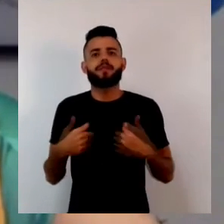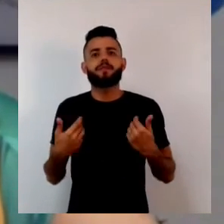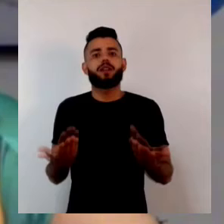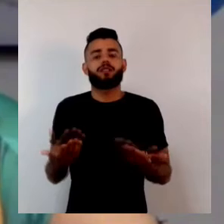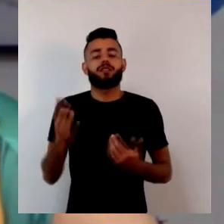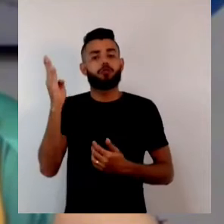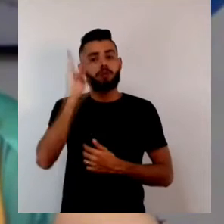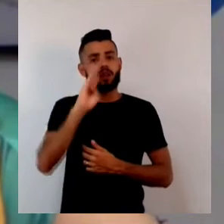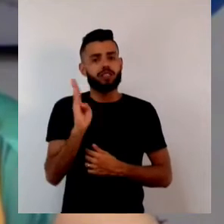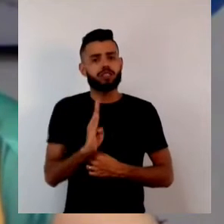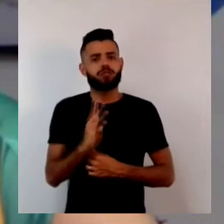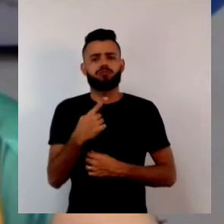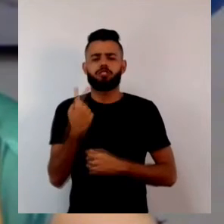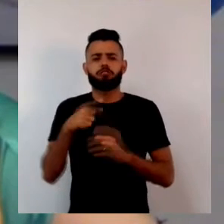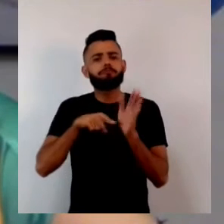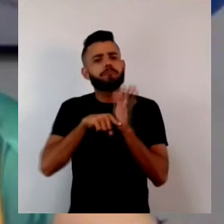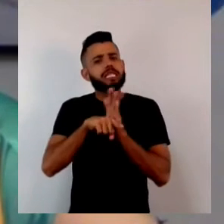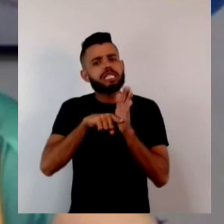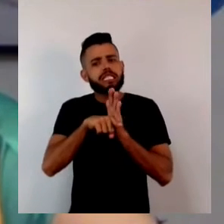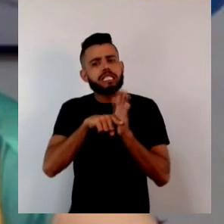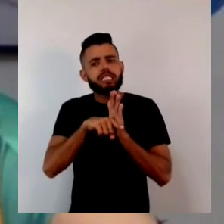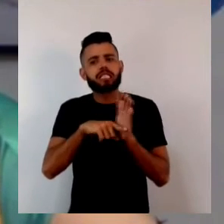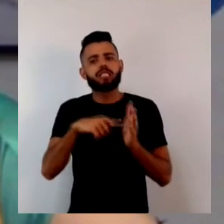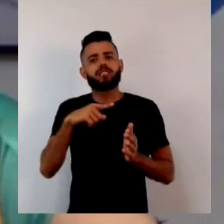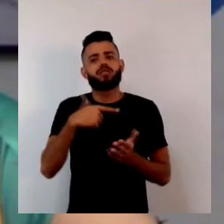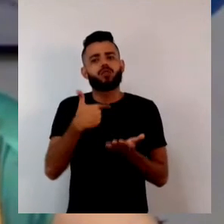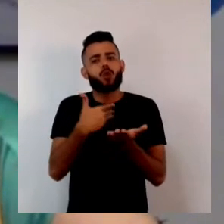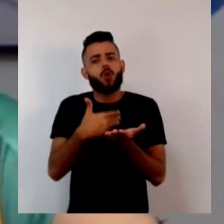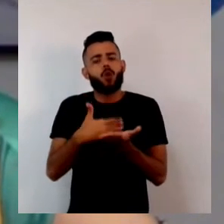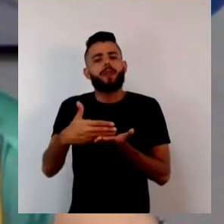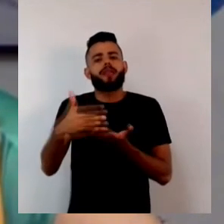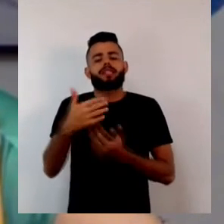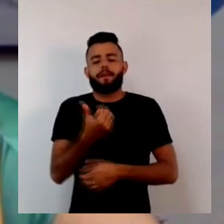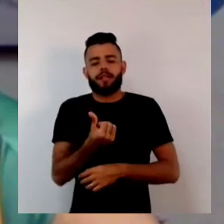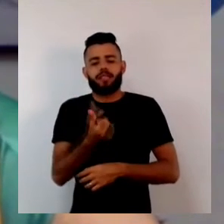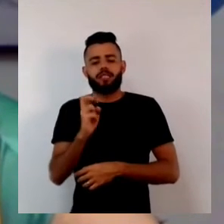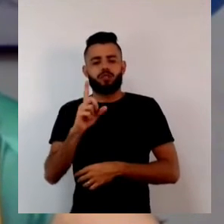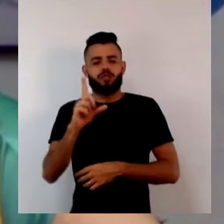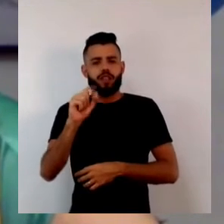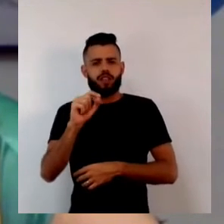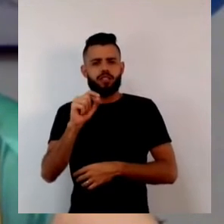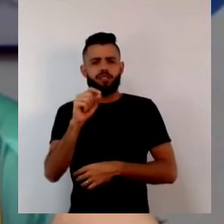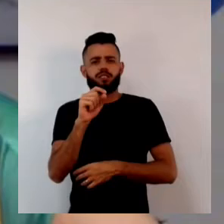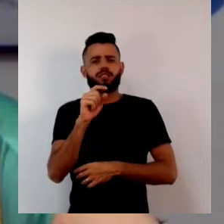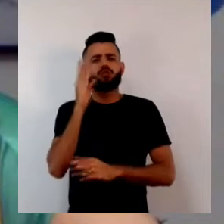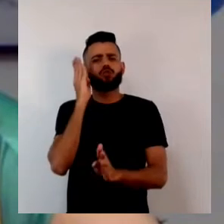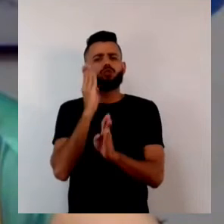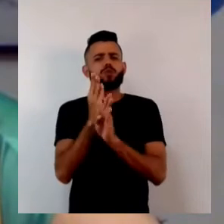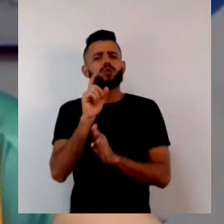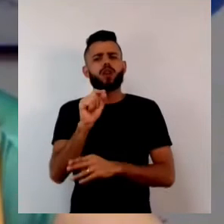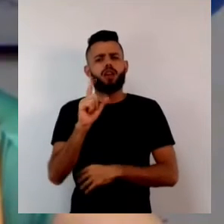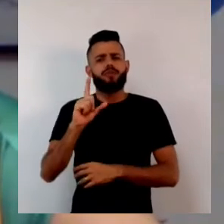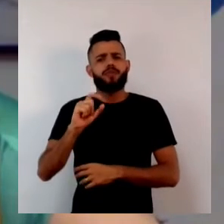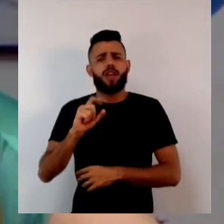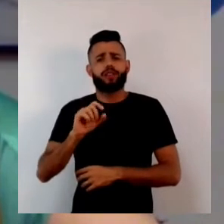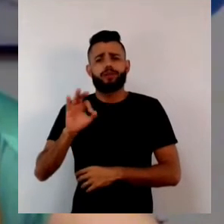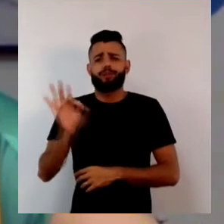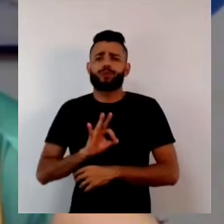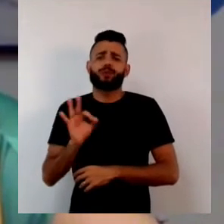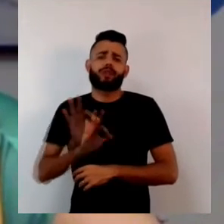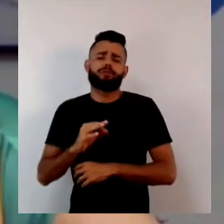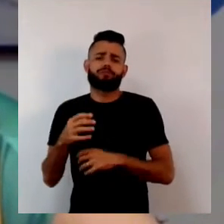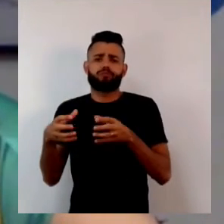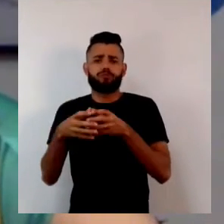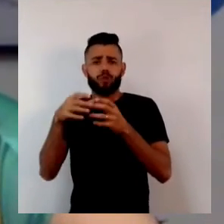pesquisa, era o início da 6510, descobriu que só 10% dos criativos nas agências eram mulheres.